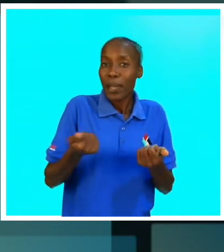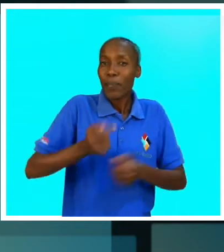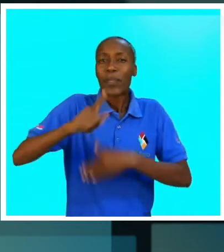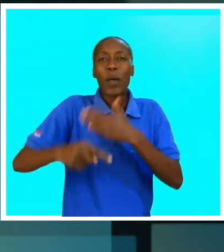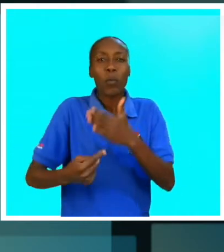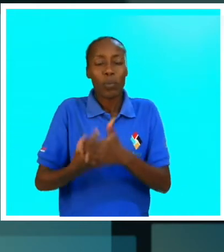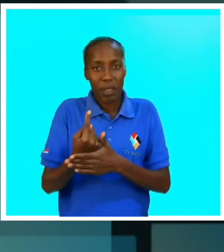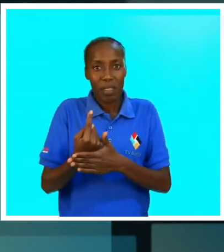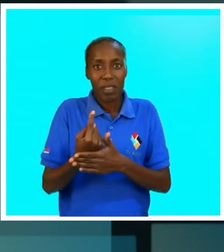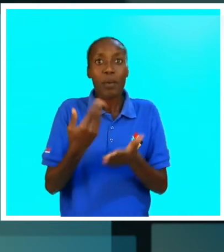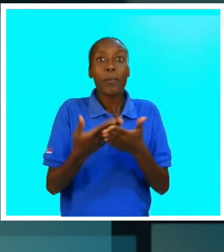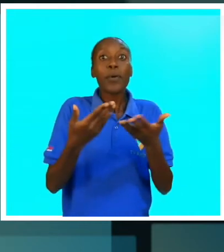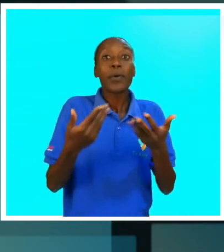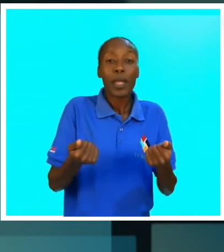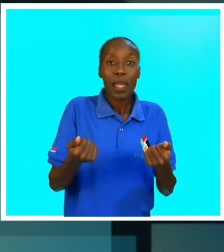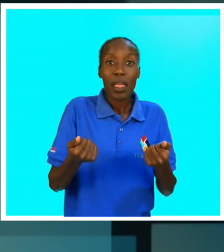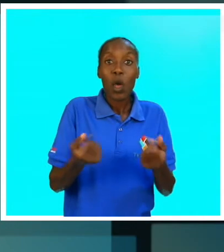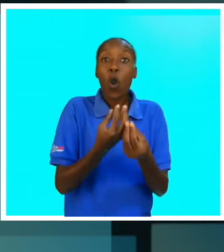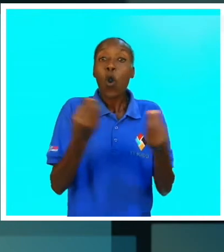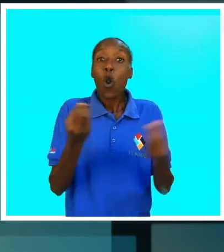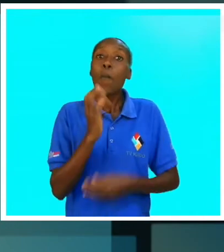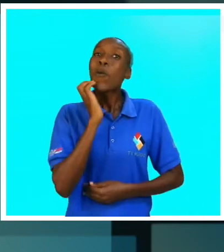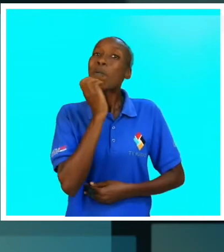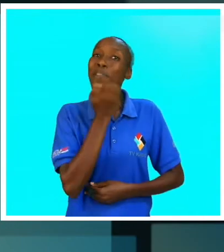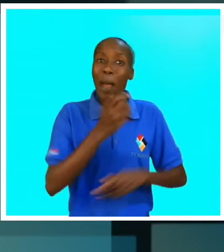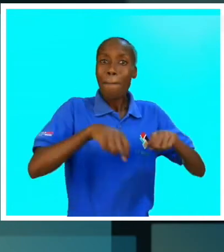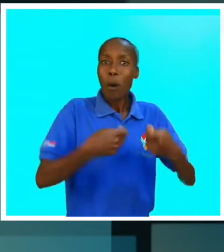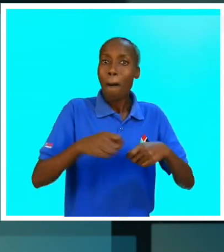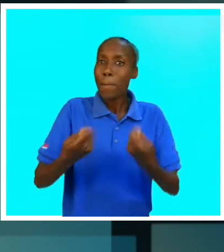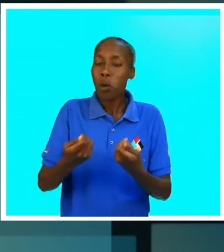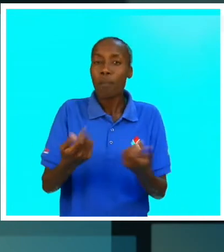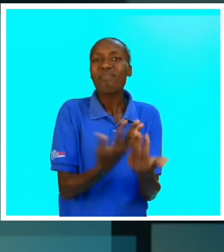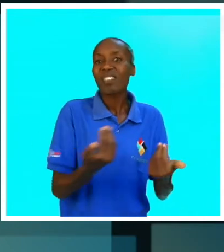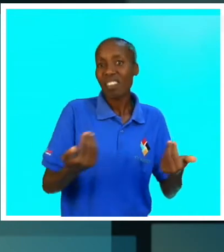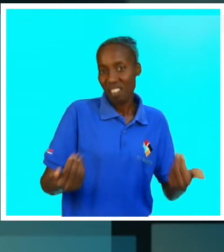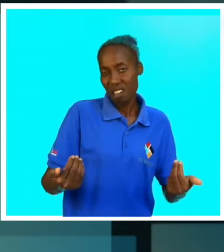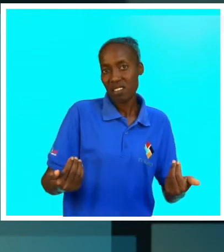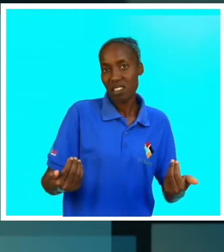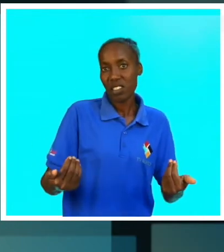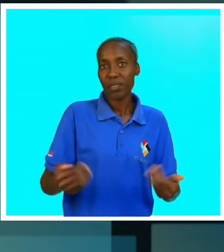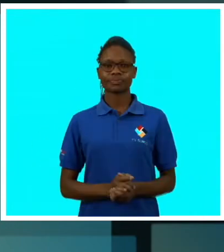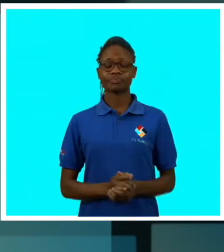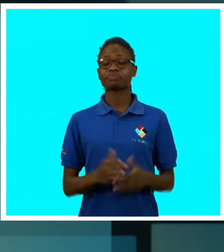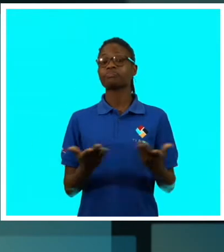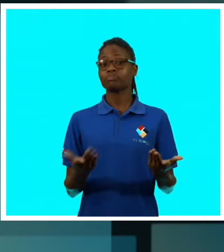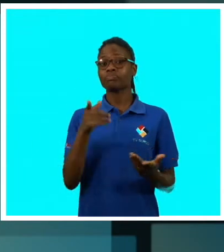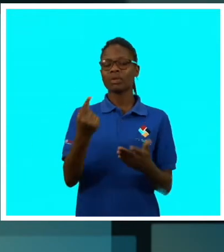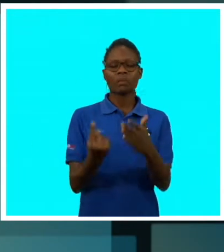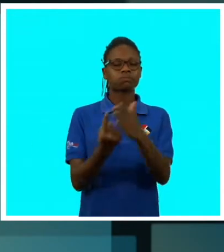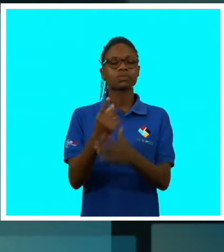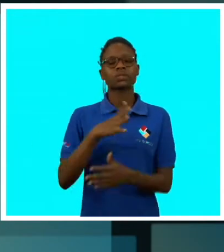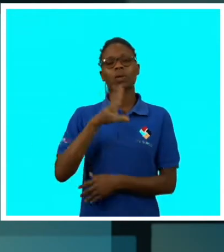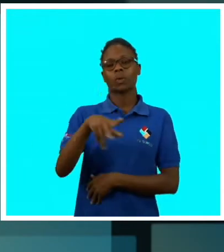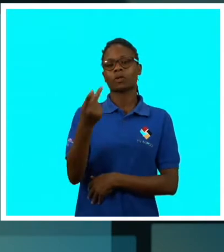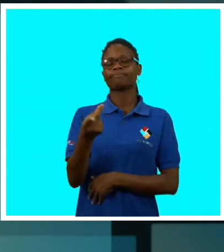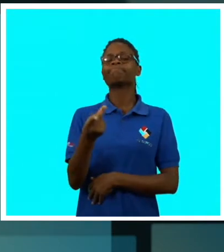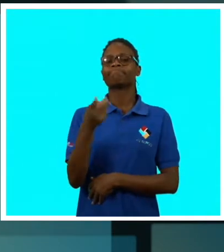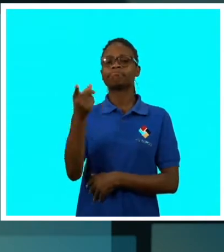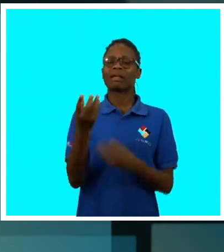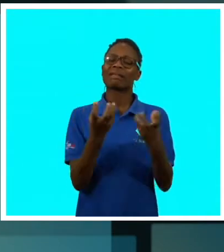surgido partindo daquilo que é a conservação do livro pelas crianças. A outra causa da